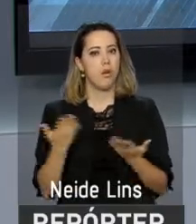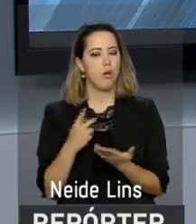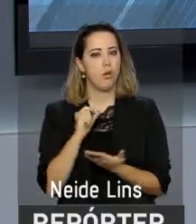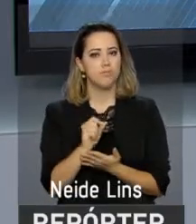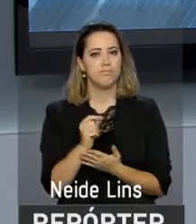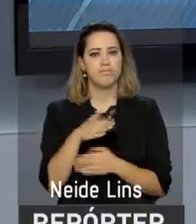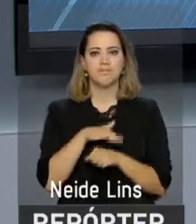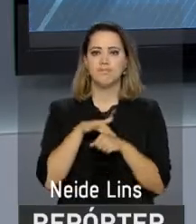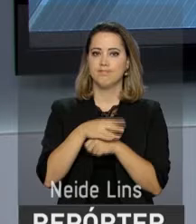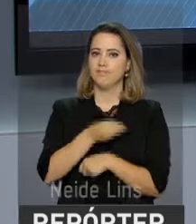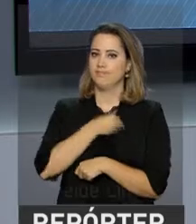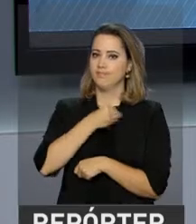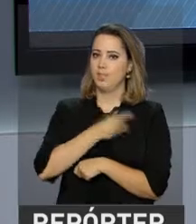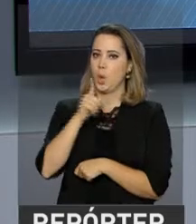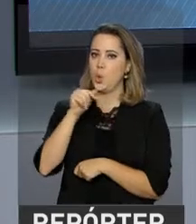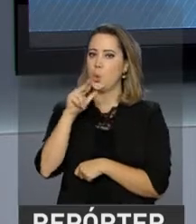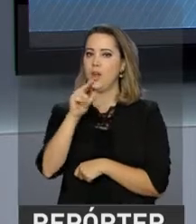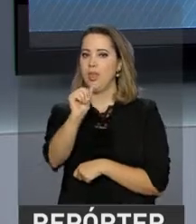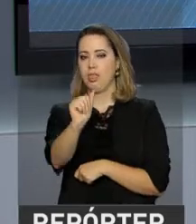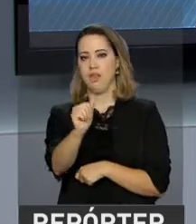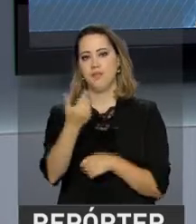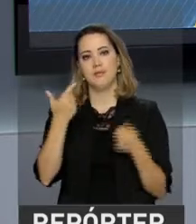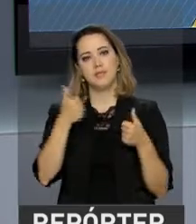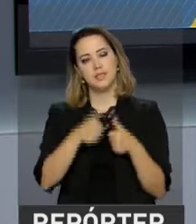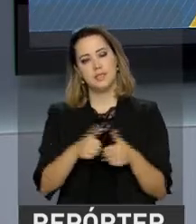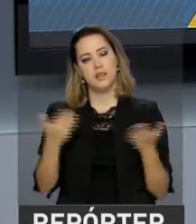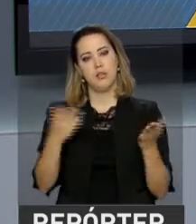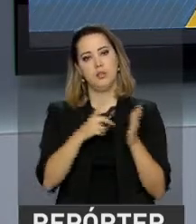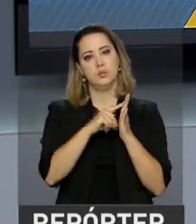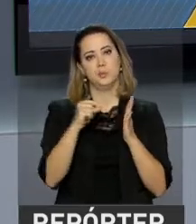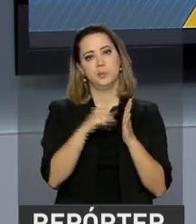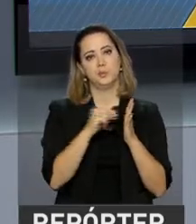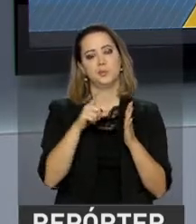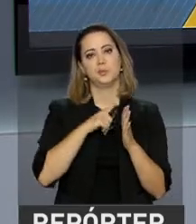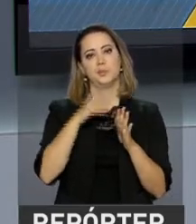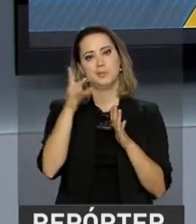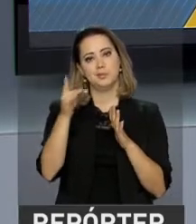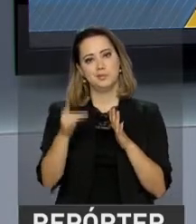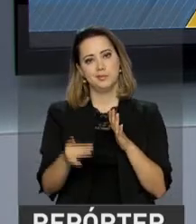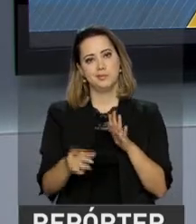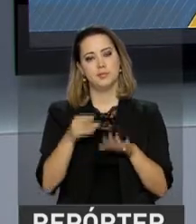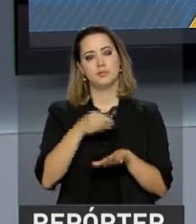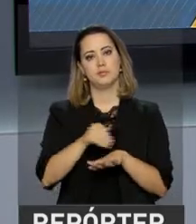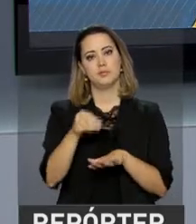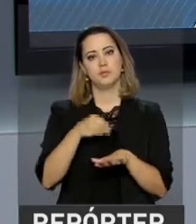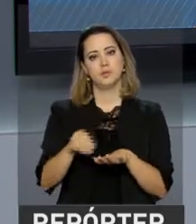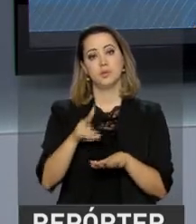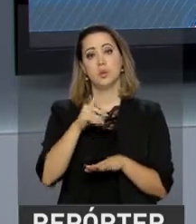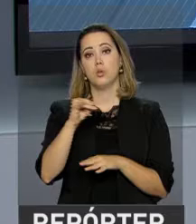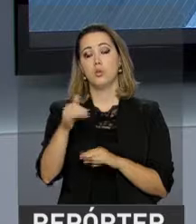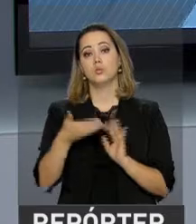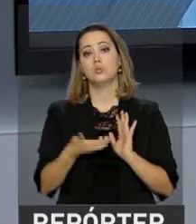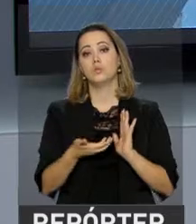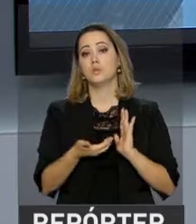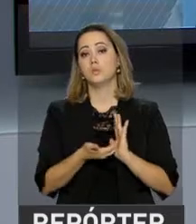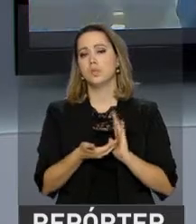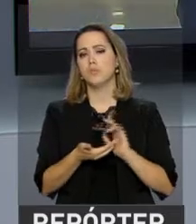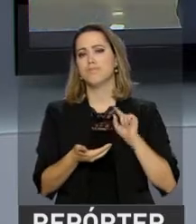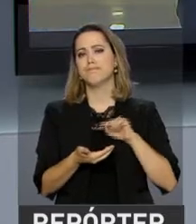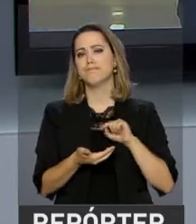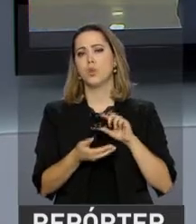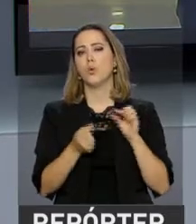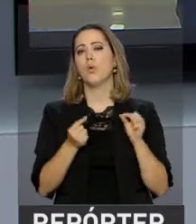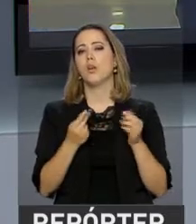conversando ao vivo com a repórter luana karen que está no palácio do planalto e tem informações sobre o dia na câmara dos deputados